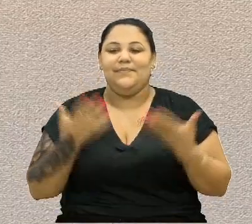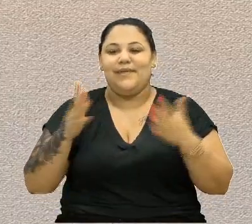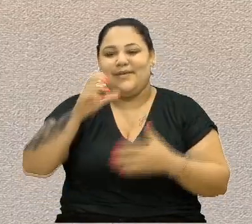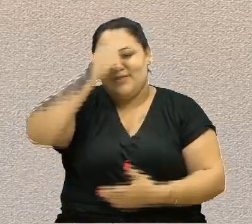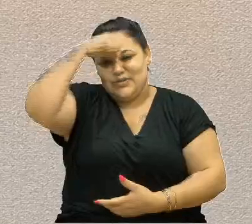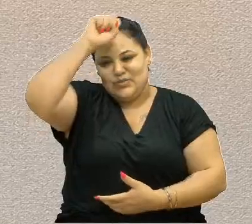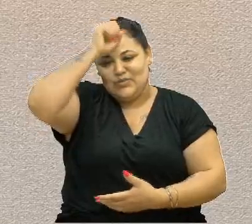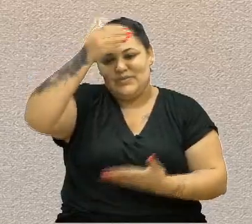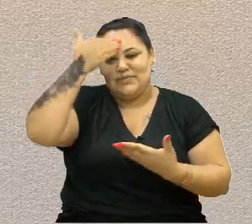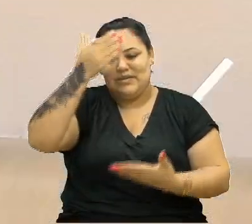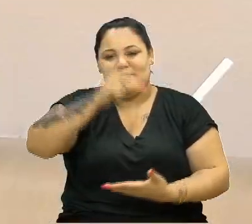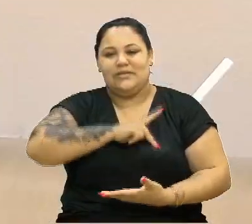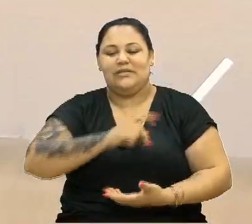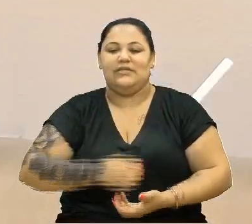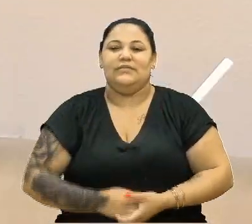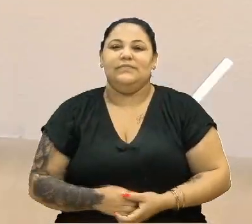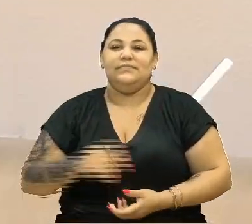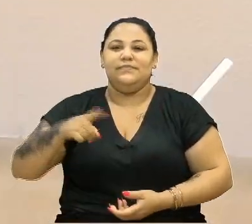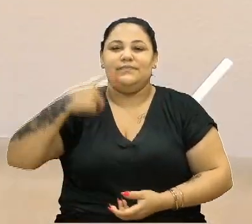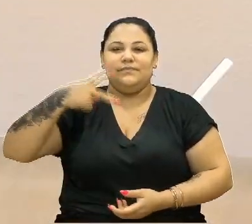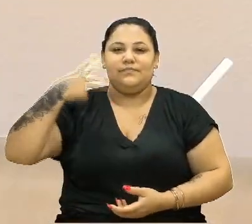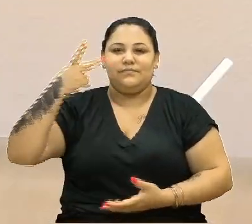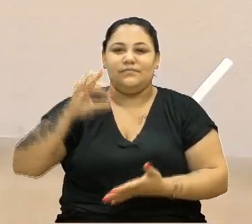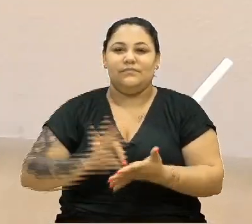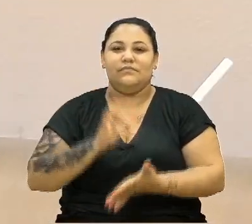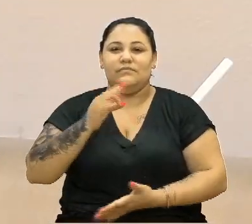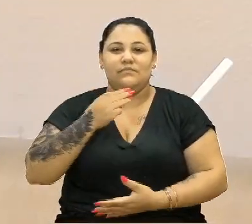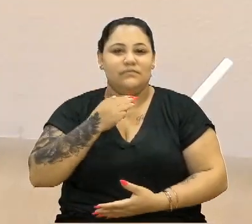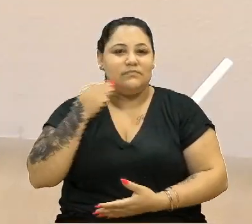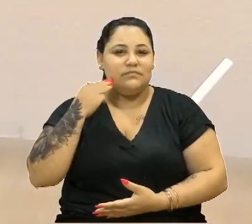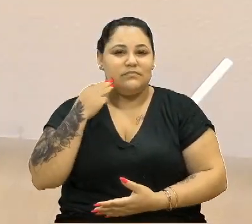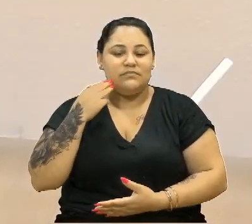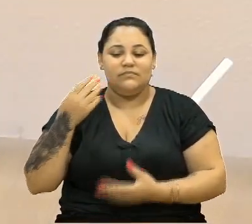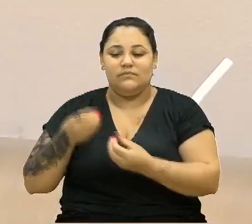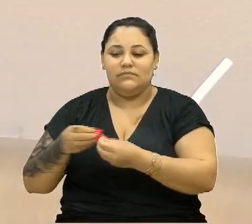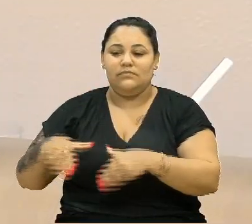Obrigado, presidente. Obrigado. Próximo vereador inscrito, a vereadora Marisol Santos, prejudicada. Próximo vereador